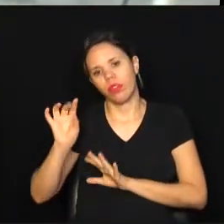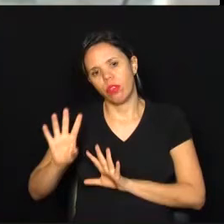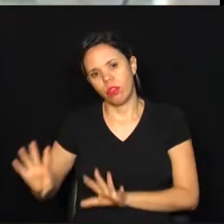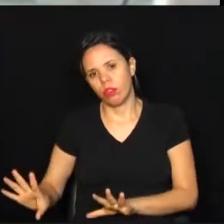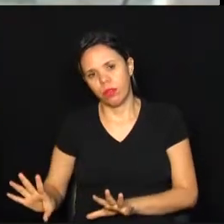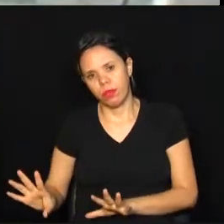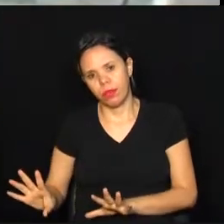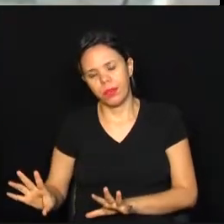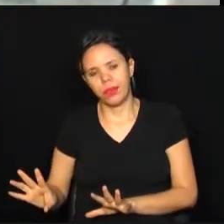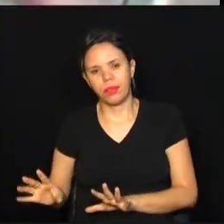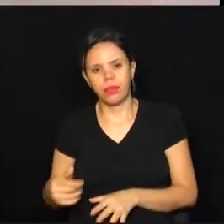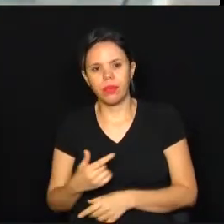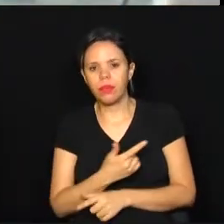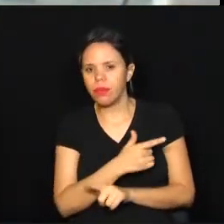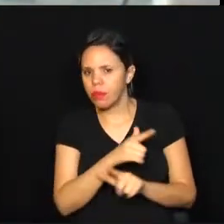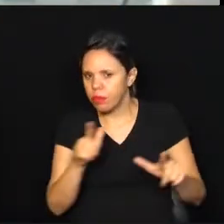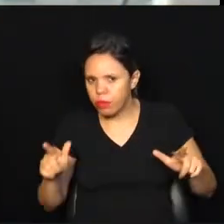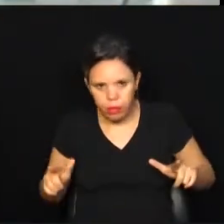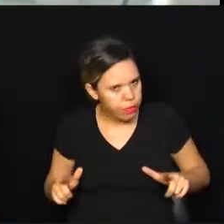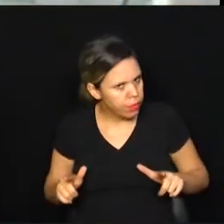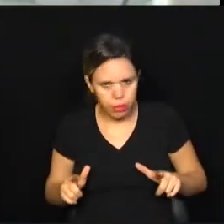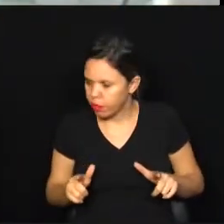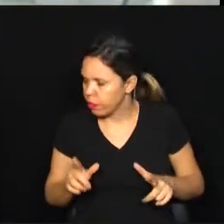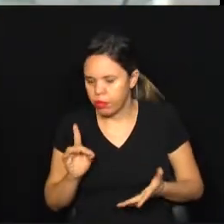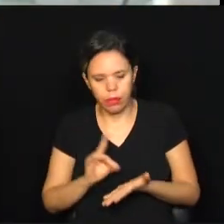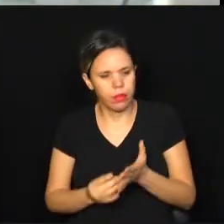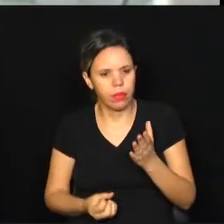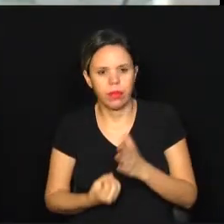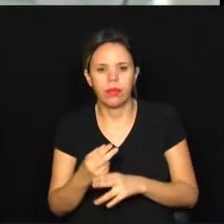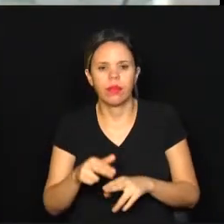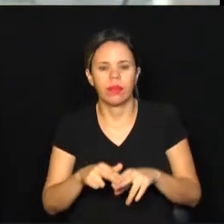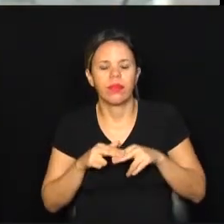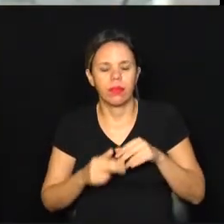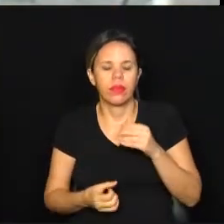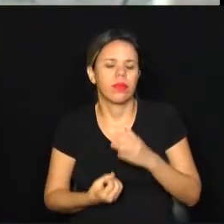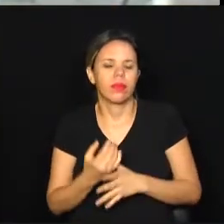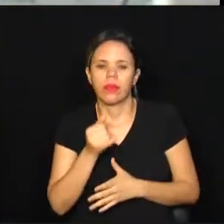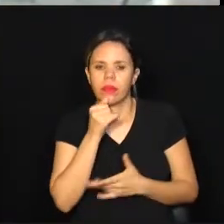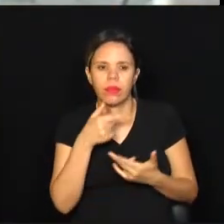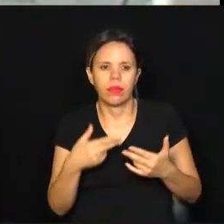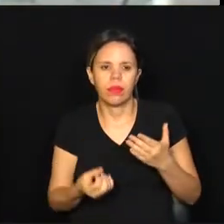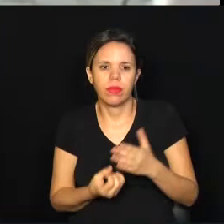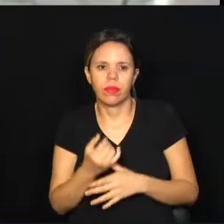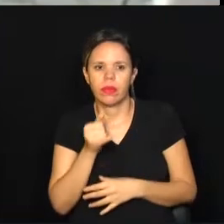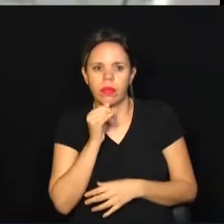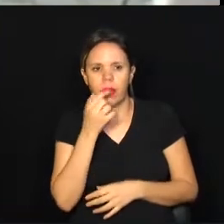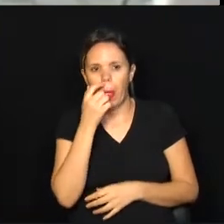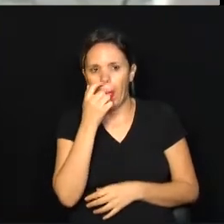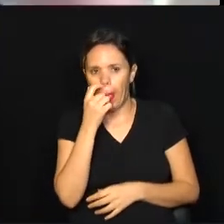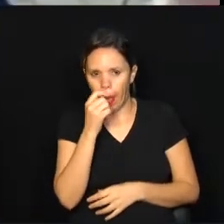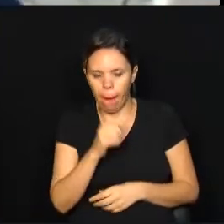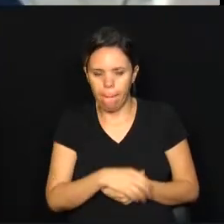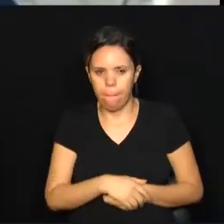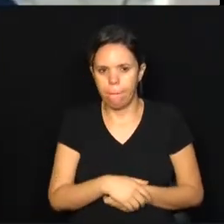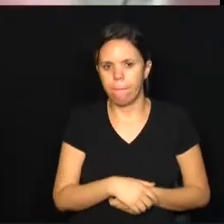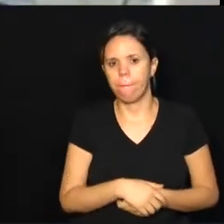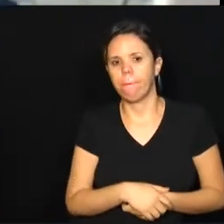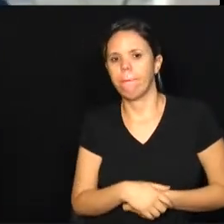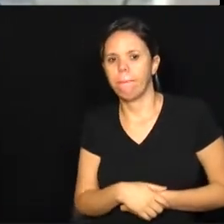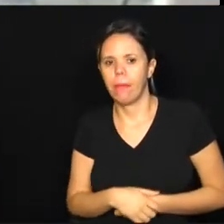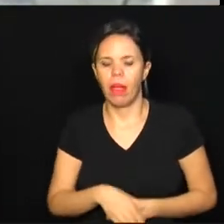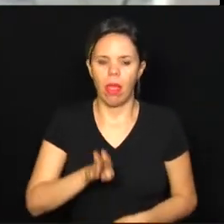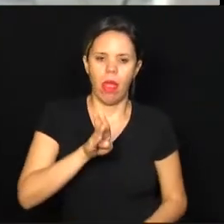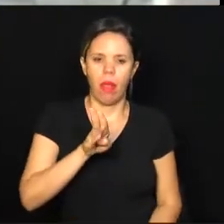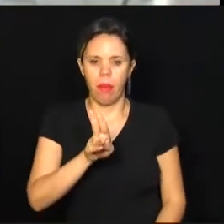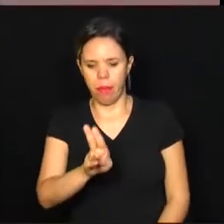Então, não há uma questão efetiva. Por isso, acontece coisas como o seguinte. O BRT,